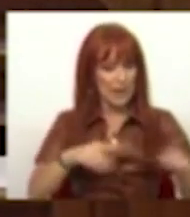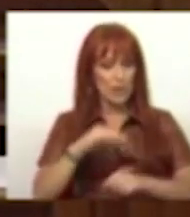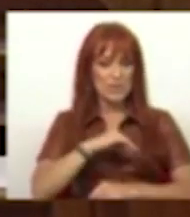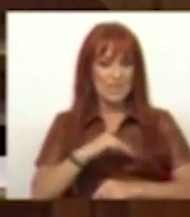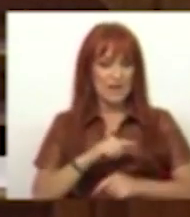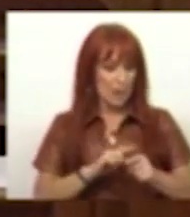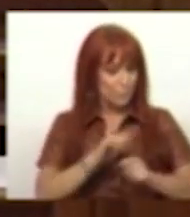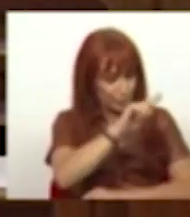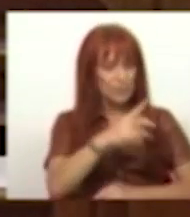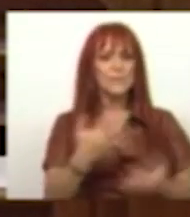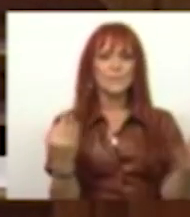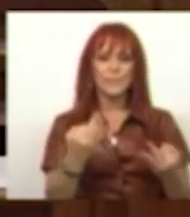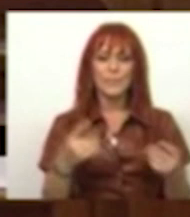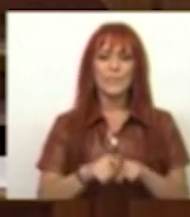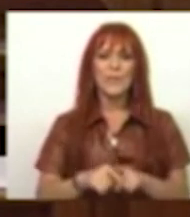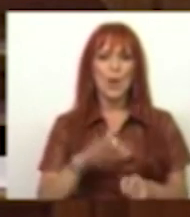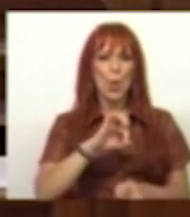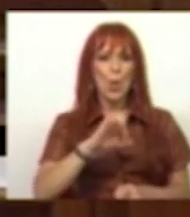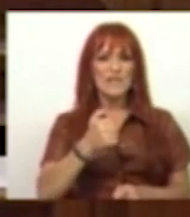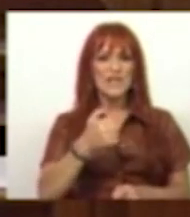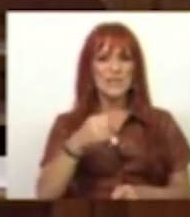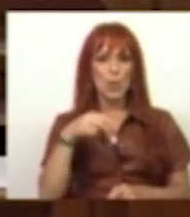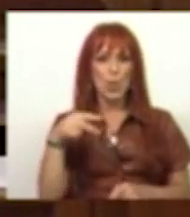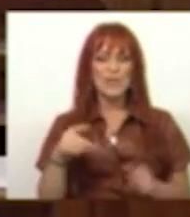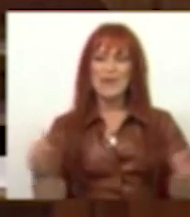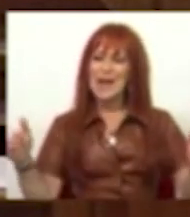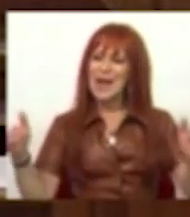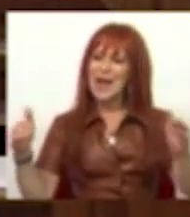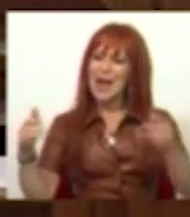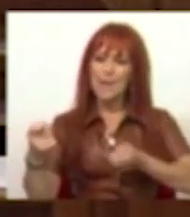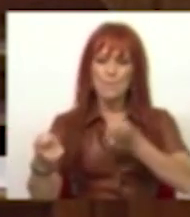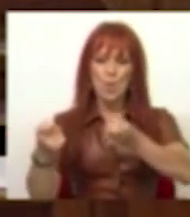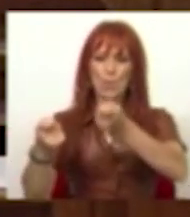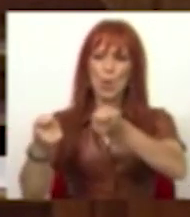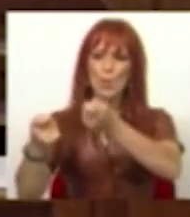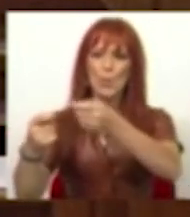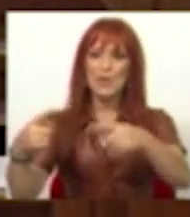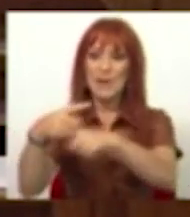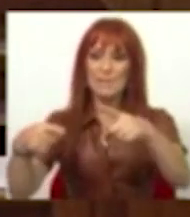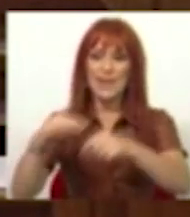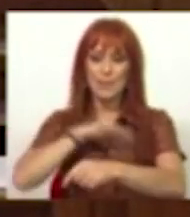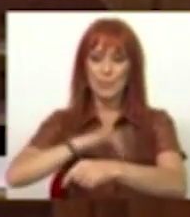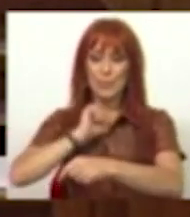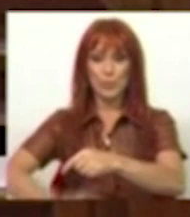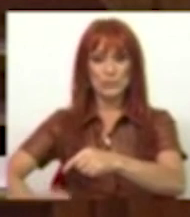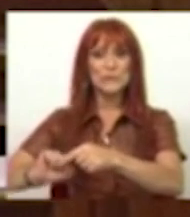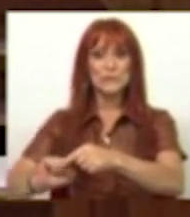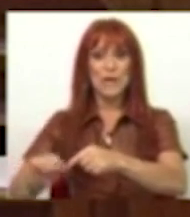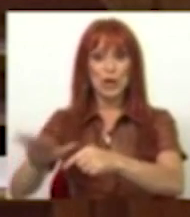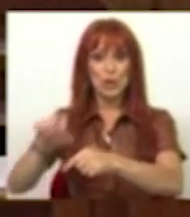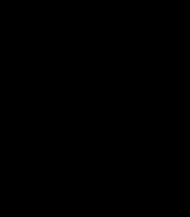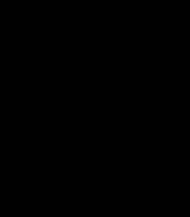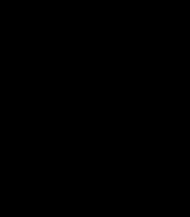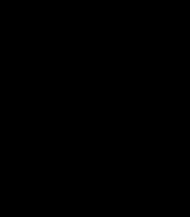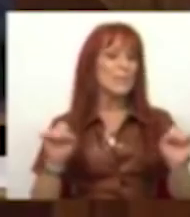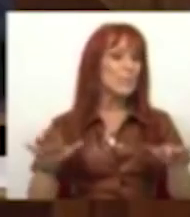do salário mínimo nacional para 850 euros e a convergência progressiva com a média salarial da zona euro.